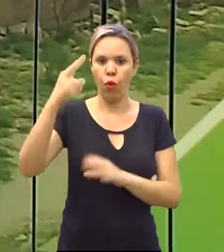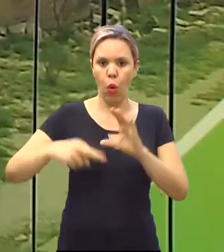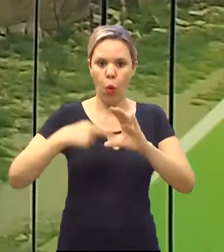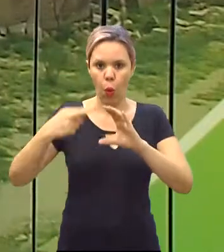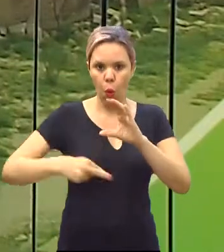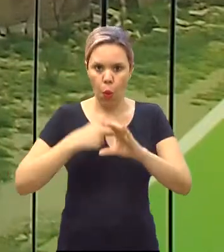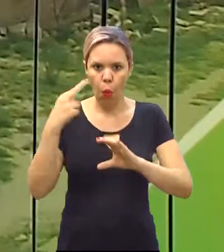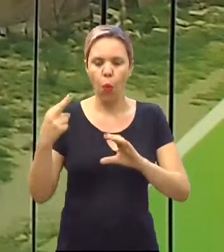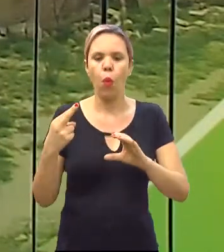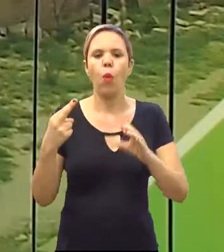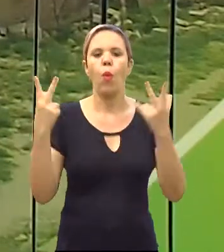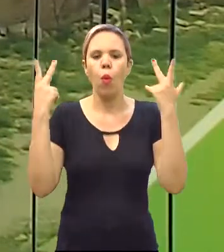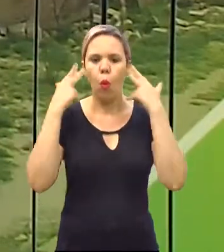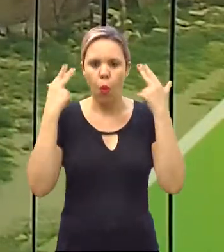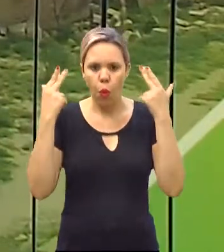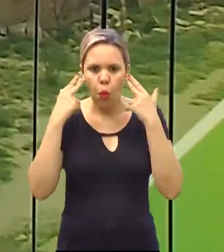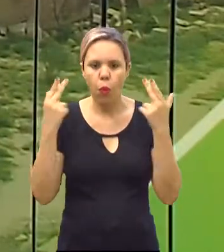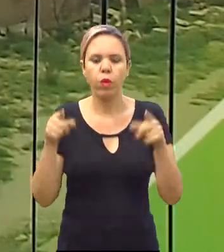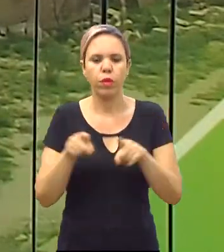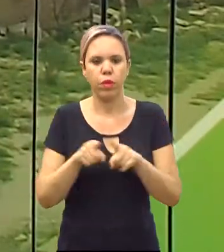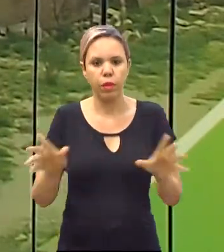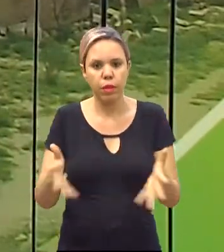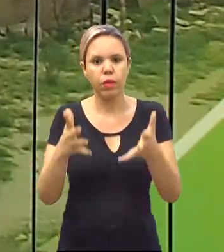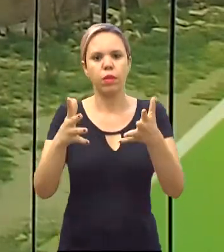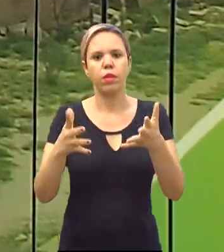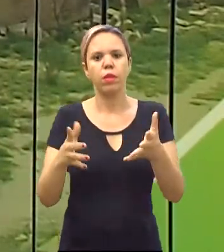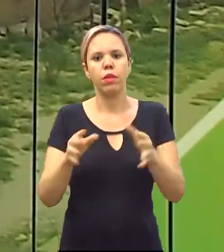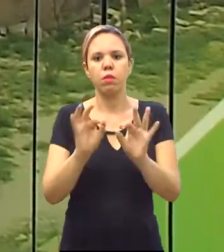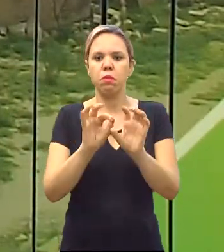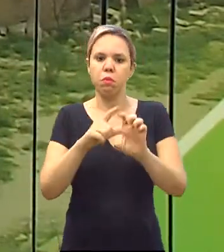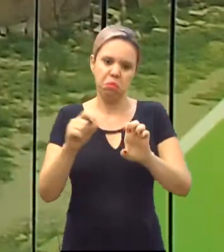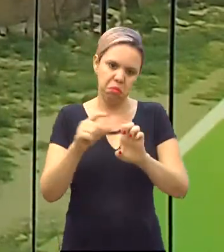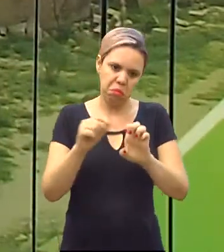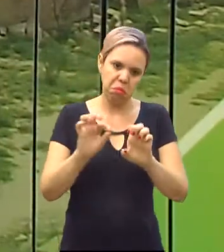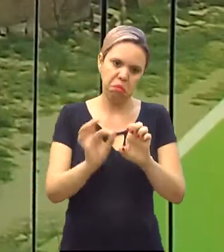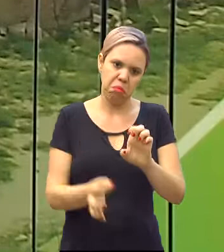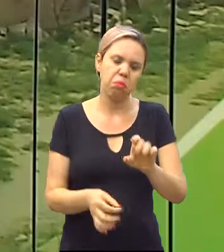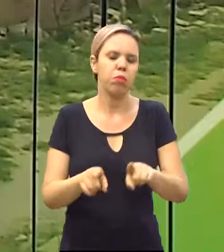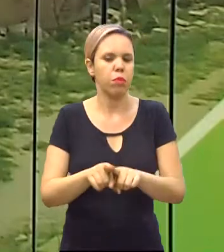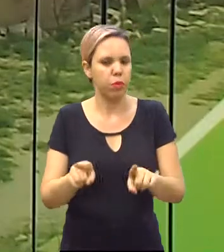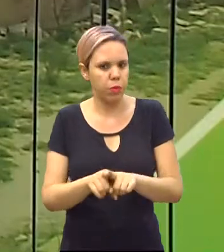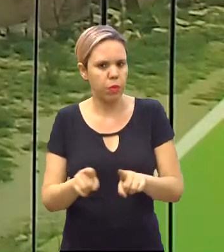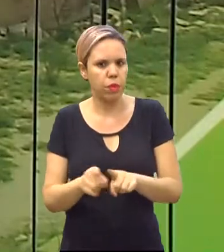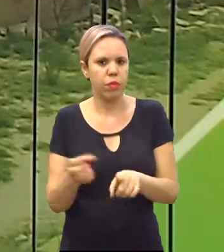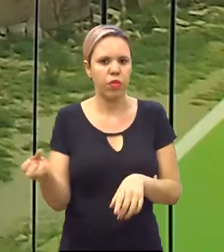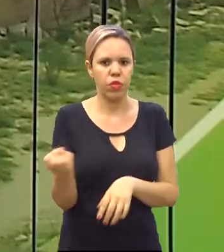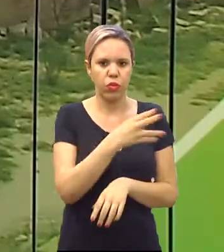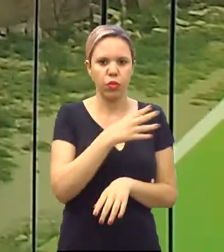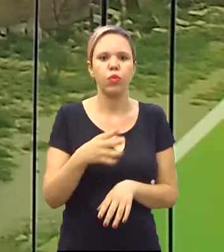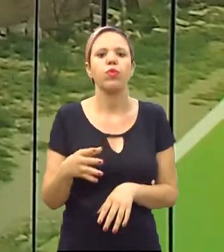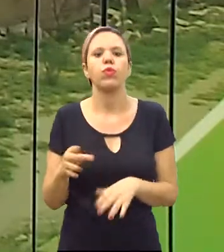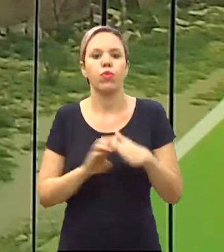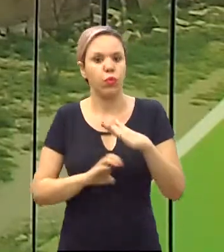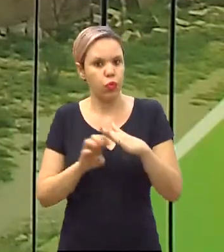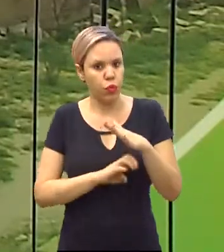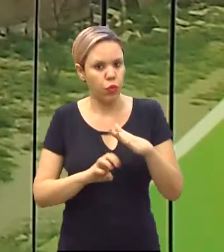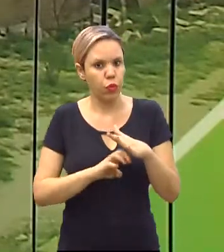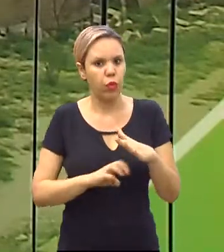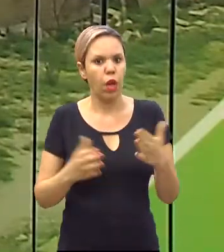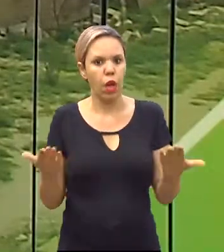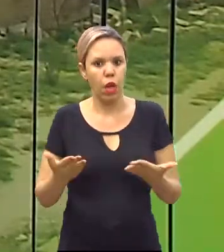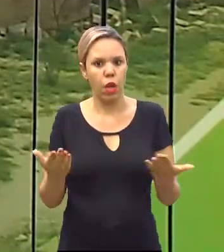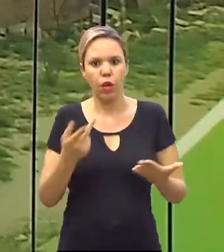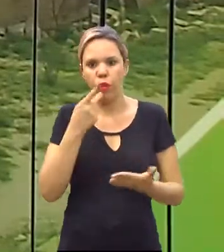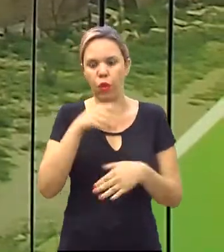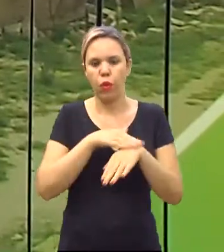resíduos orgânicos, incentivar os pequenos empresários e fomentar novos empreendimentos. E é sobre isso